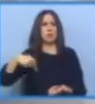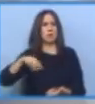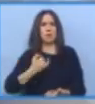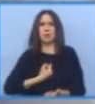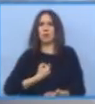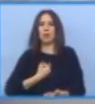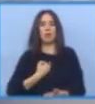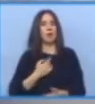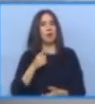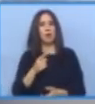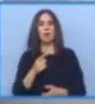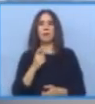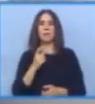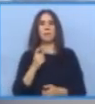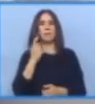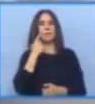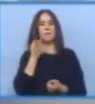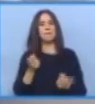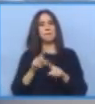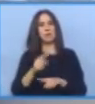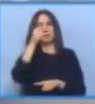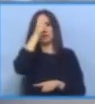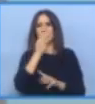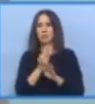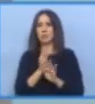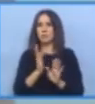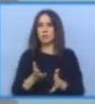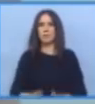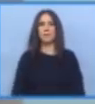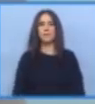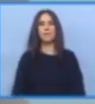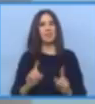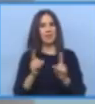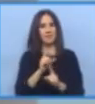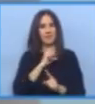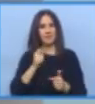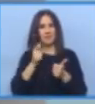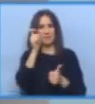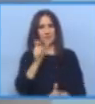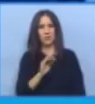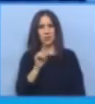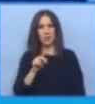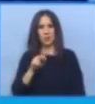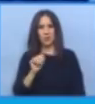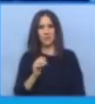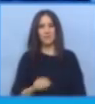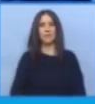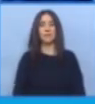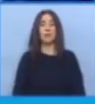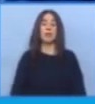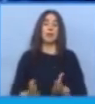identidade. É a celebração da Páscoa Dominical. Brevemente, Frei José Nunes. Sim, eu também talvez